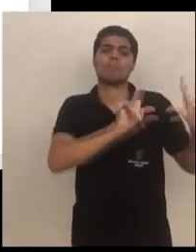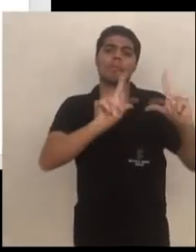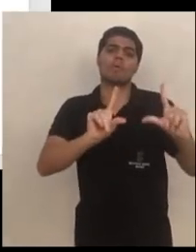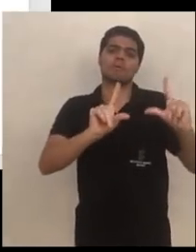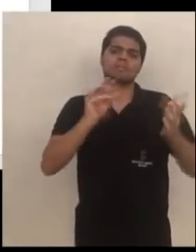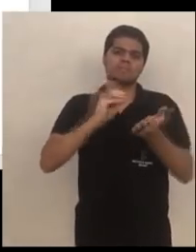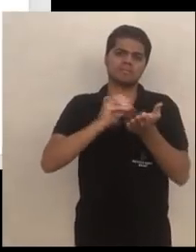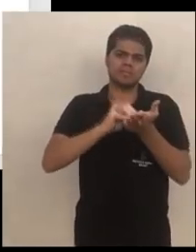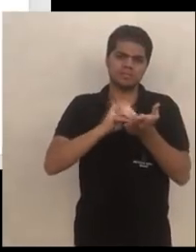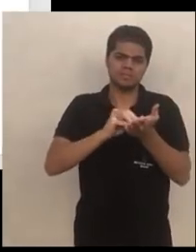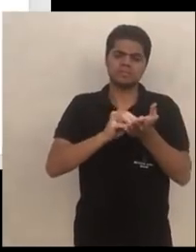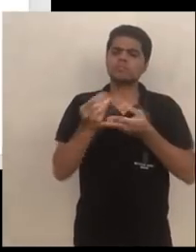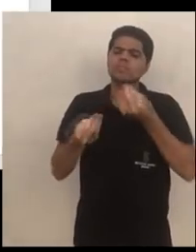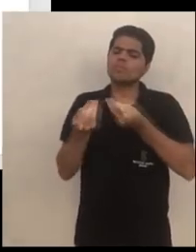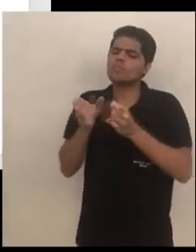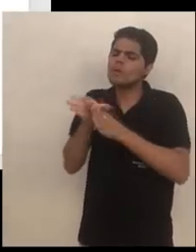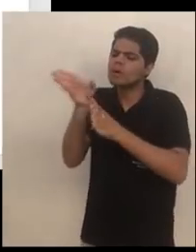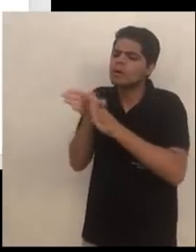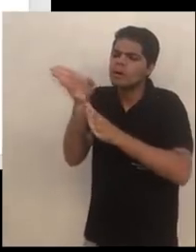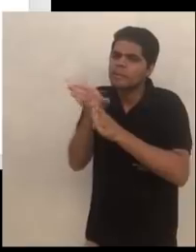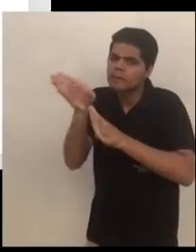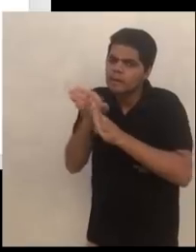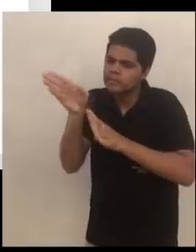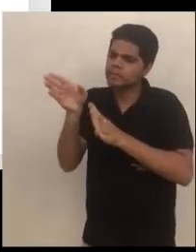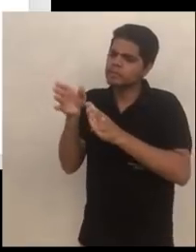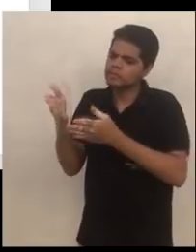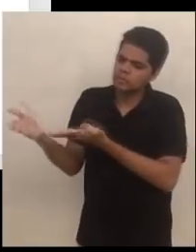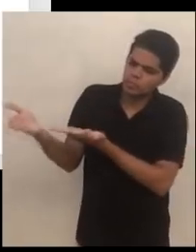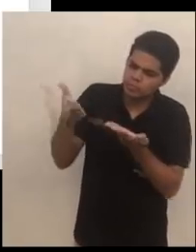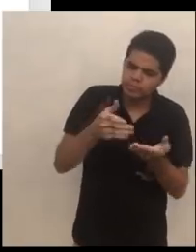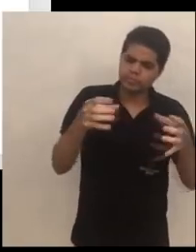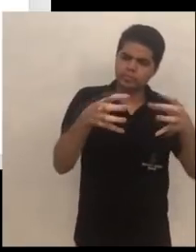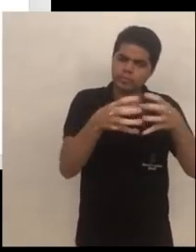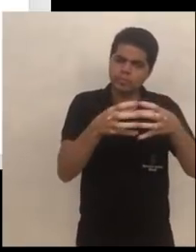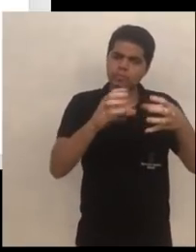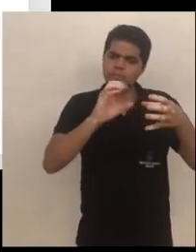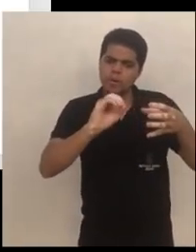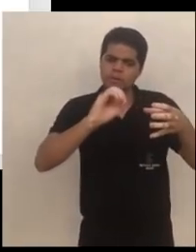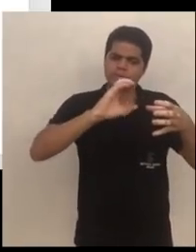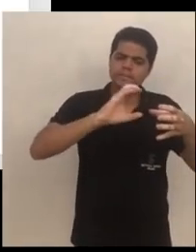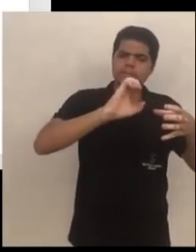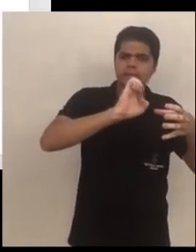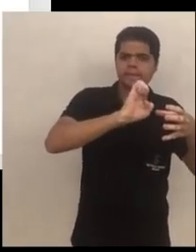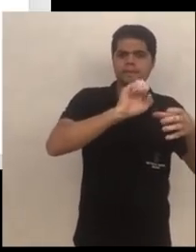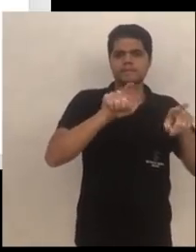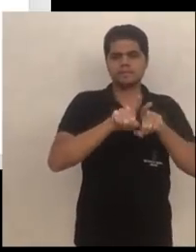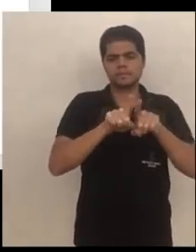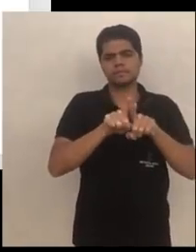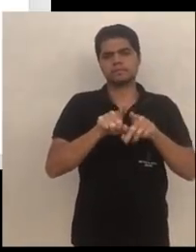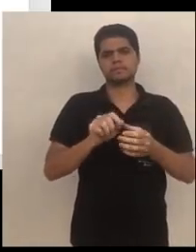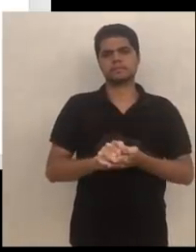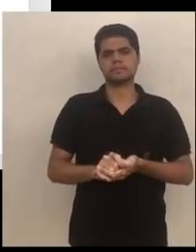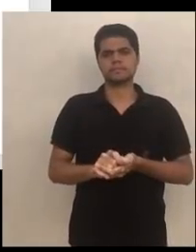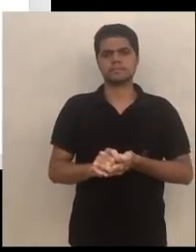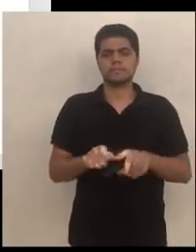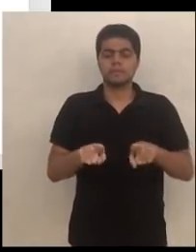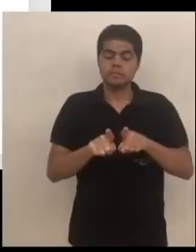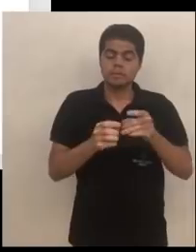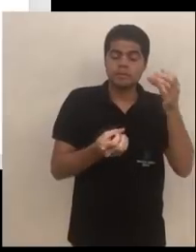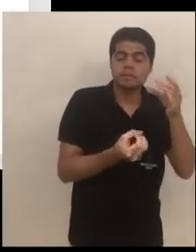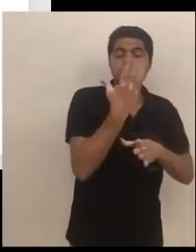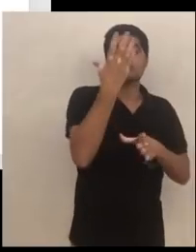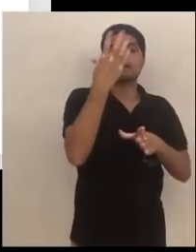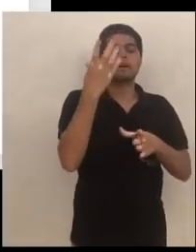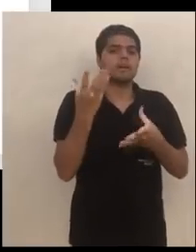para você dar um encaminhamento de OCS inicial para venda direta. Depois eles podem fazer um link aí com a OPAC, Rede Povos da Mata, ou criar